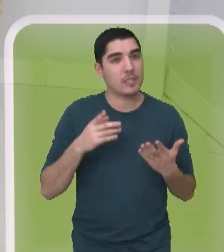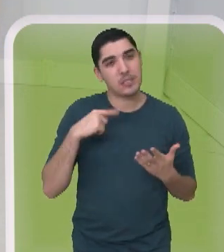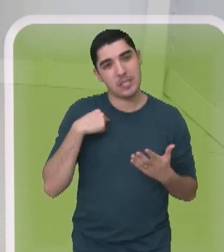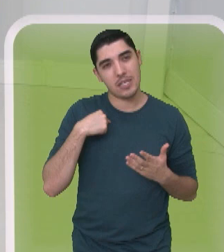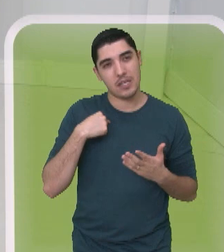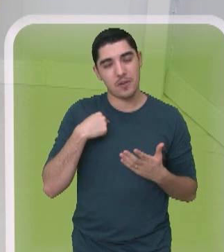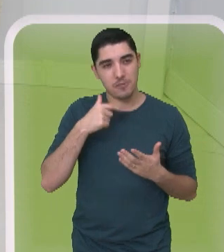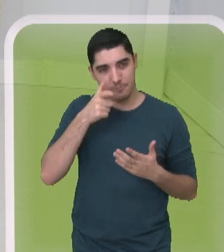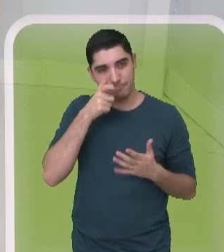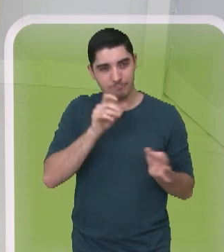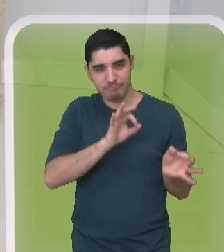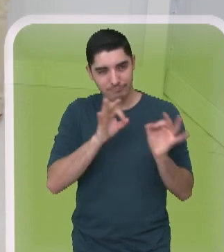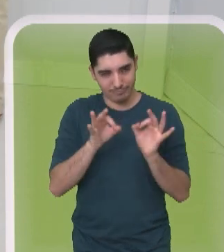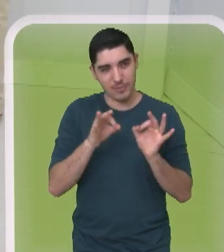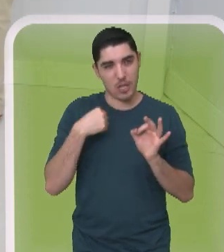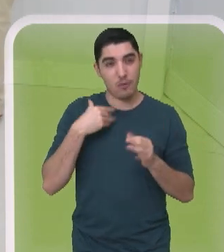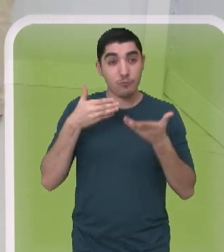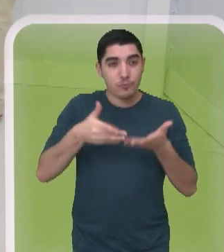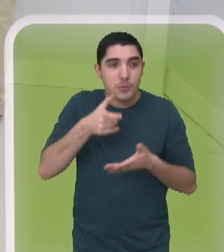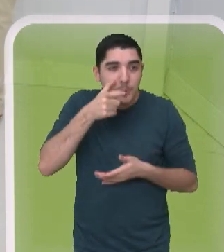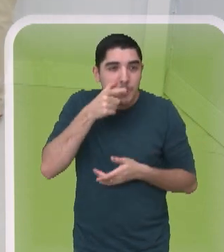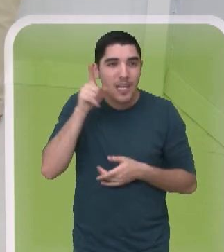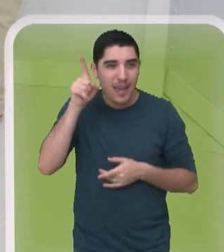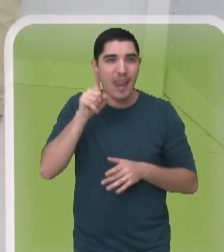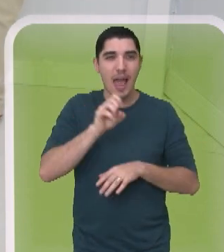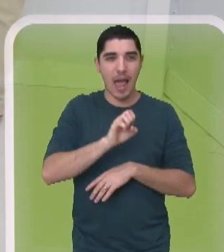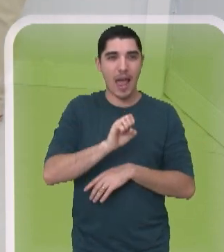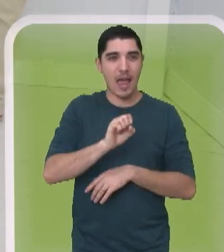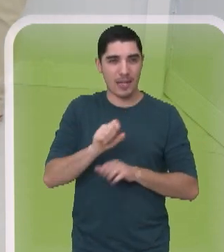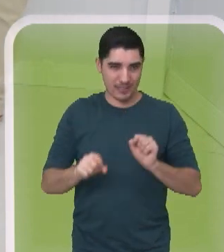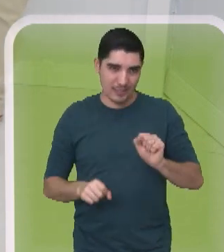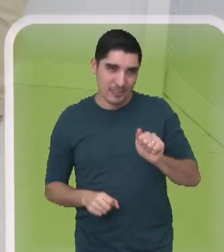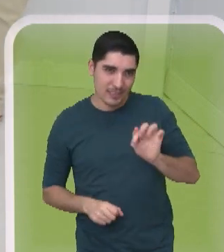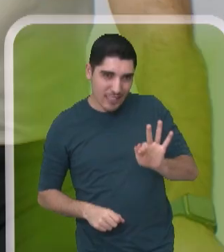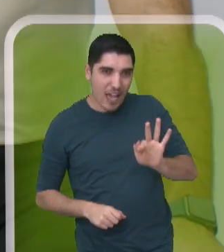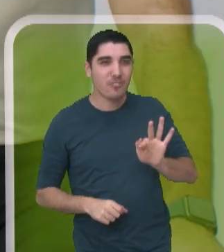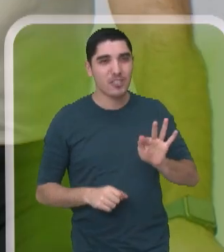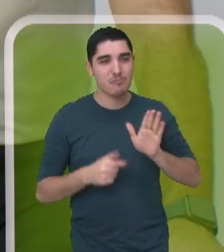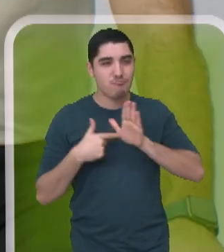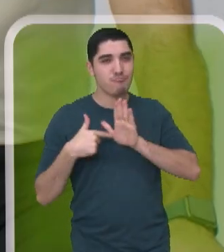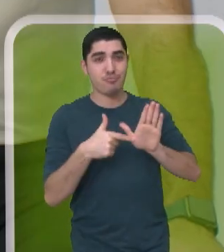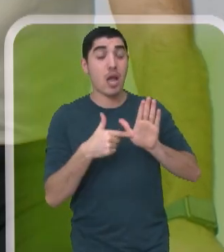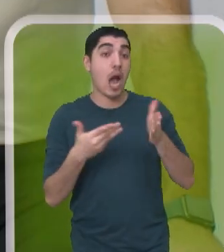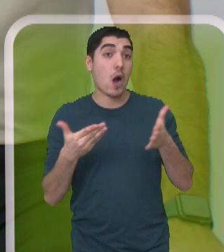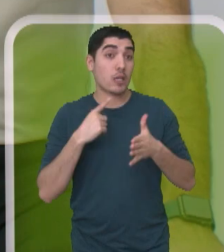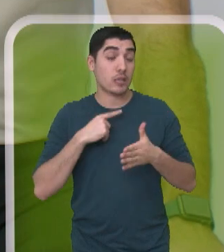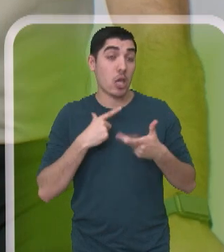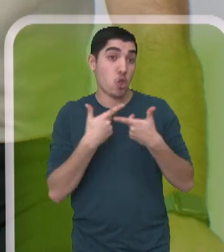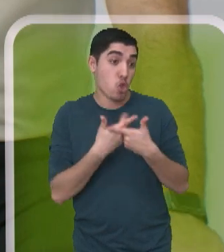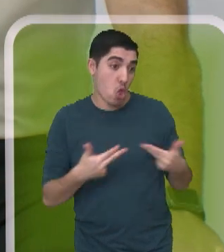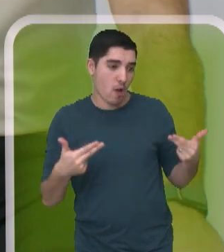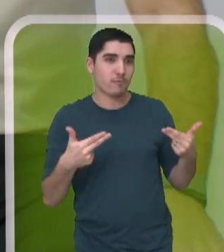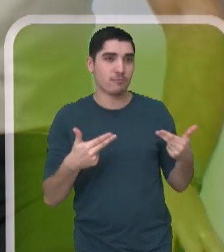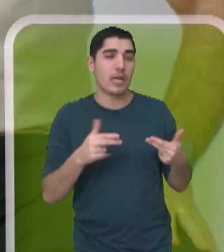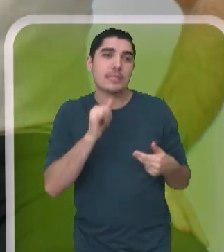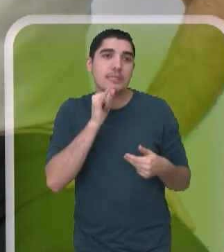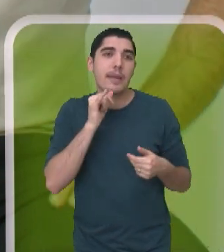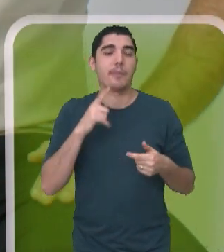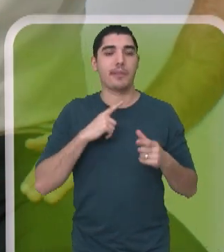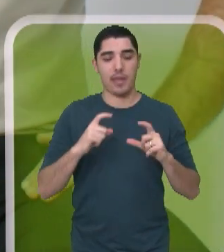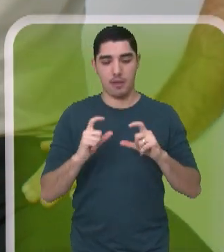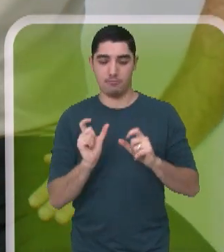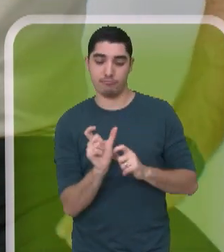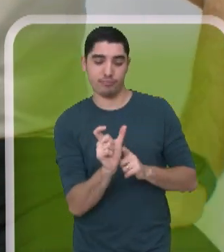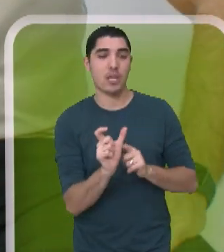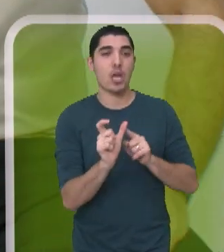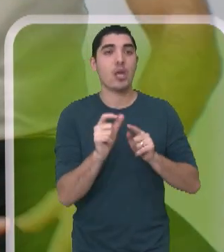acompanhei o lançamento da SAF também. Aí tem essas novidades que o São José vai ter agora, né? Como sócio-torcedor, site